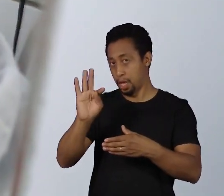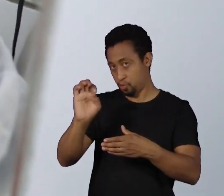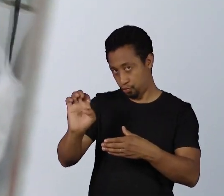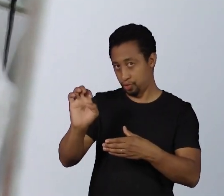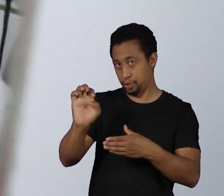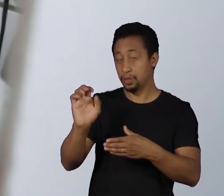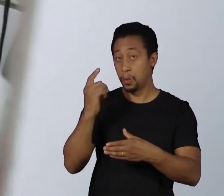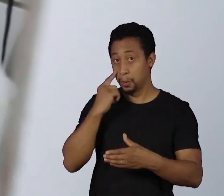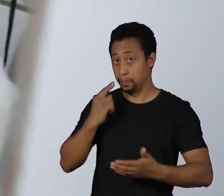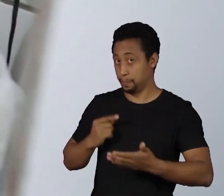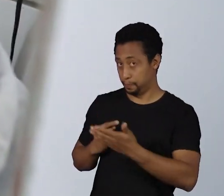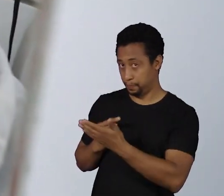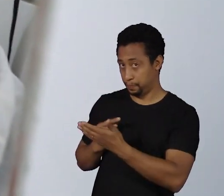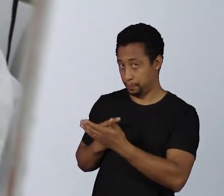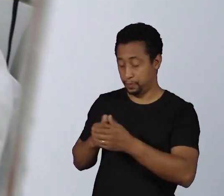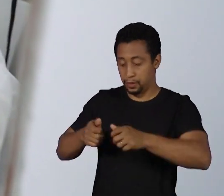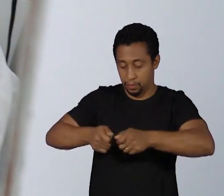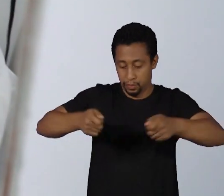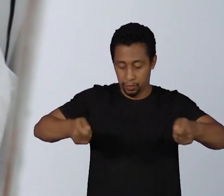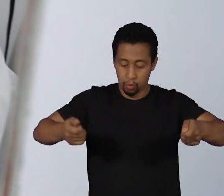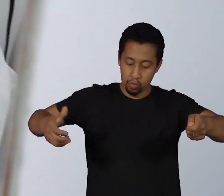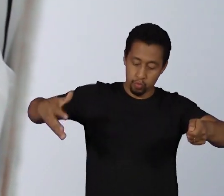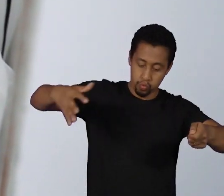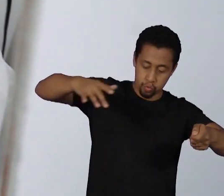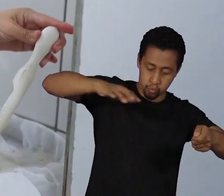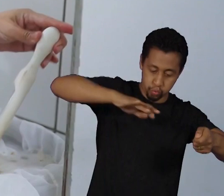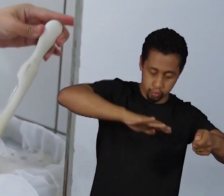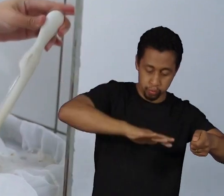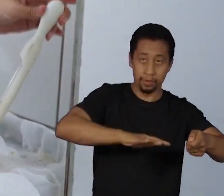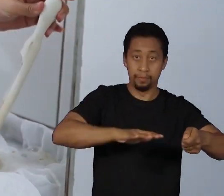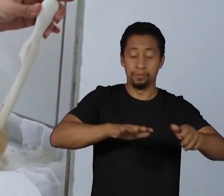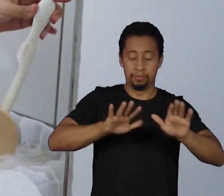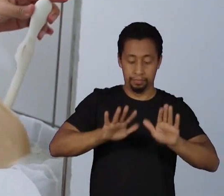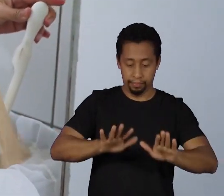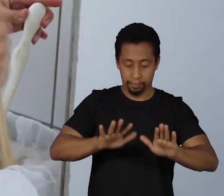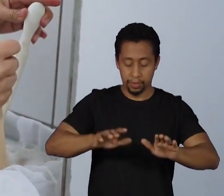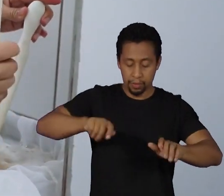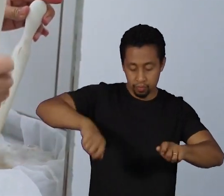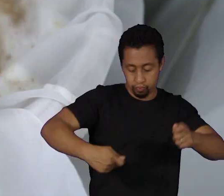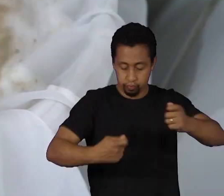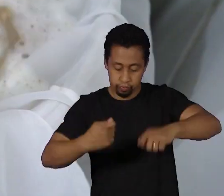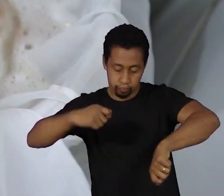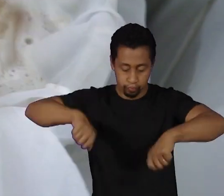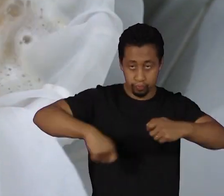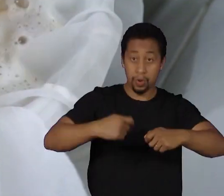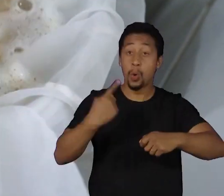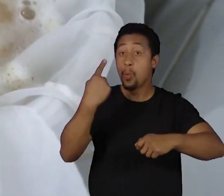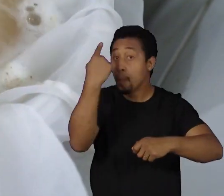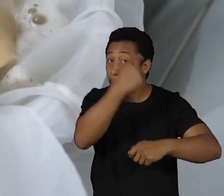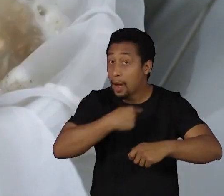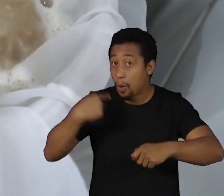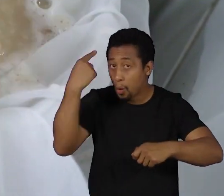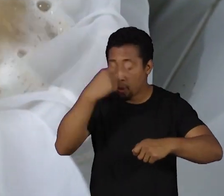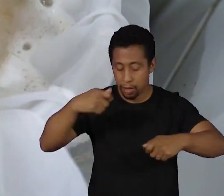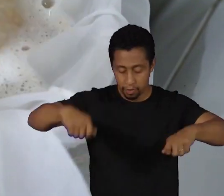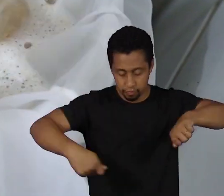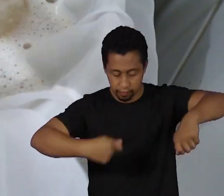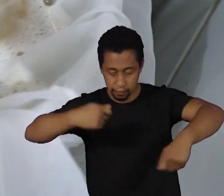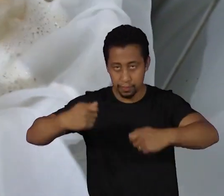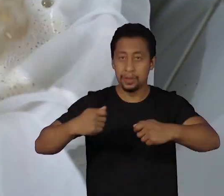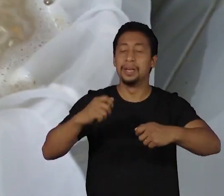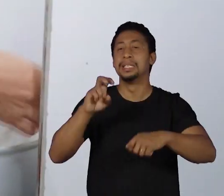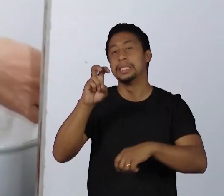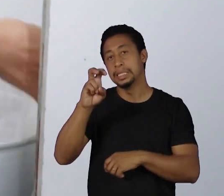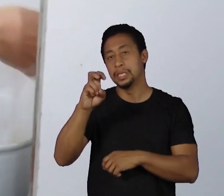E nisso, ela tem que ficar 60 minutos, uma hora. E eu tenho que ficar mexendo em 15 em 15 minutos ou em 5 em 5